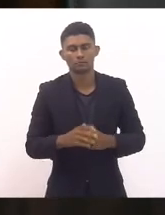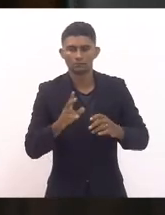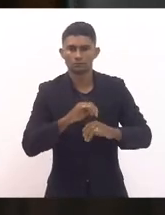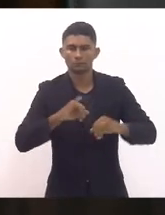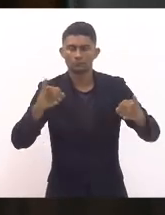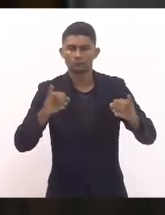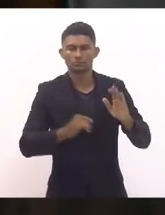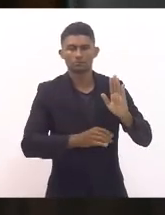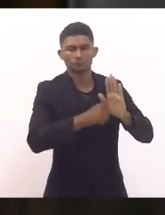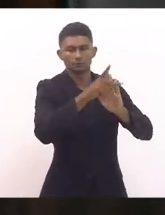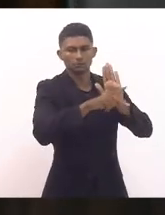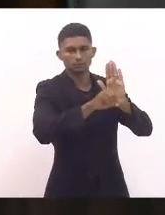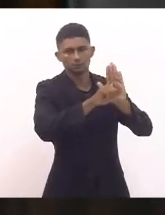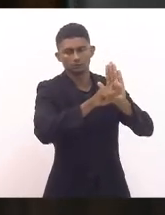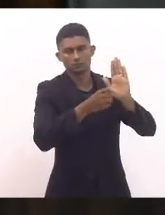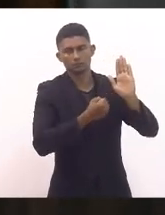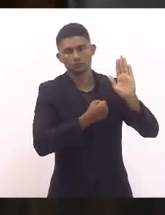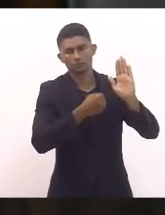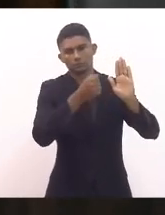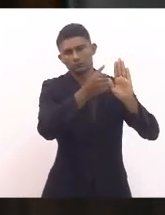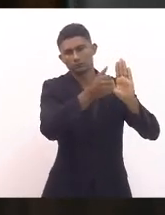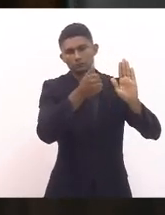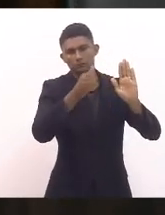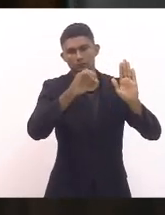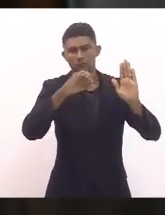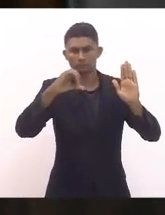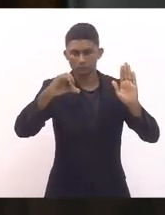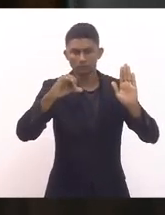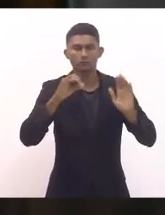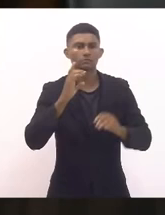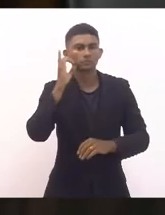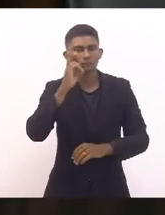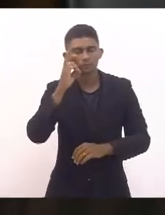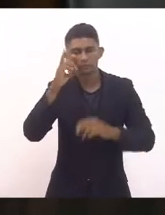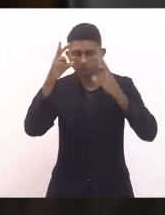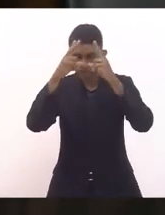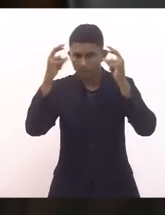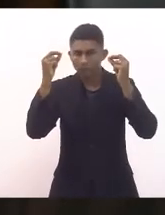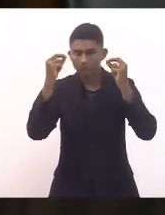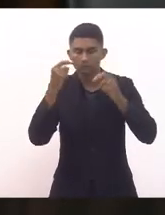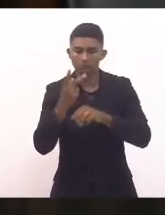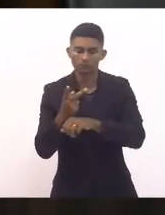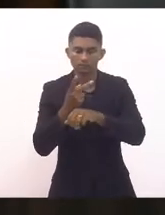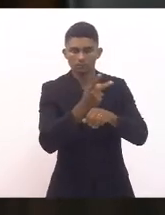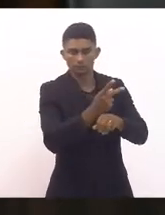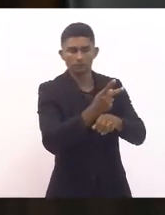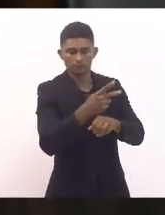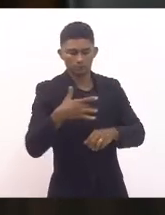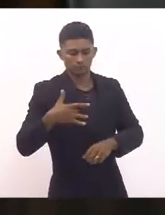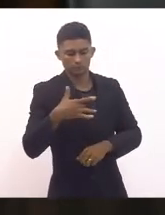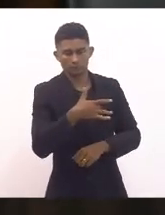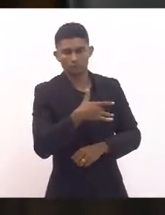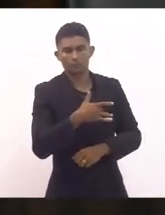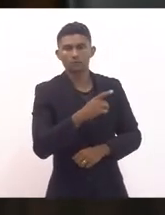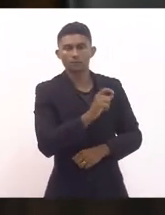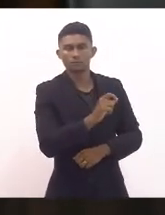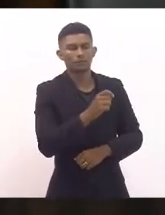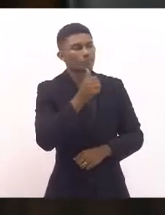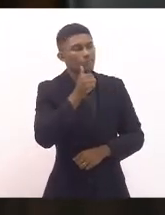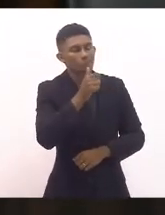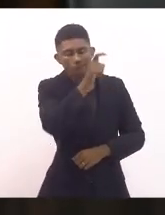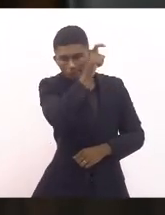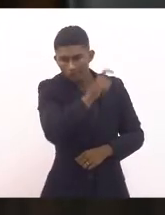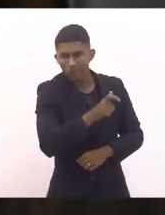Anuncio o projeto de resolução número 1109 de 22, autoria da deputada enfermeira Rejane, que concede o prêmio Nanelli da Saúde à ilustríssima